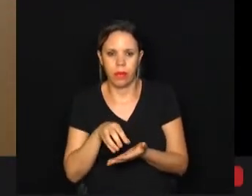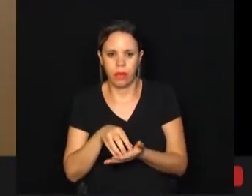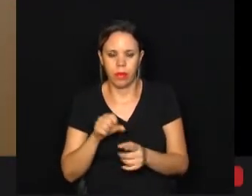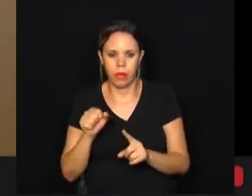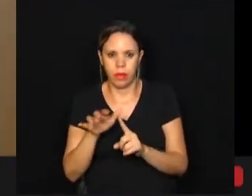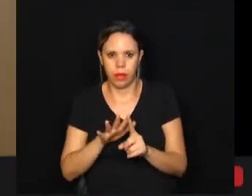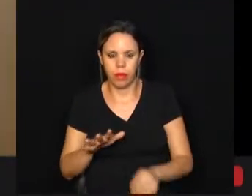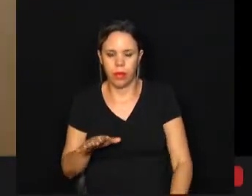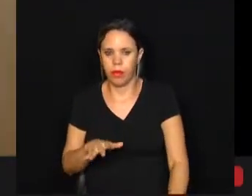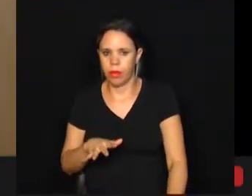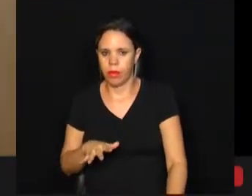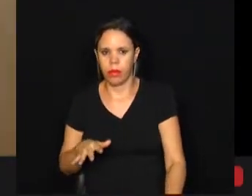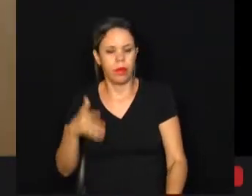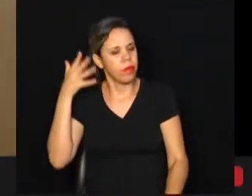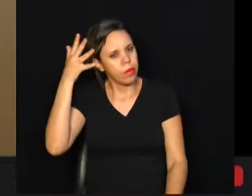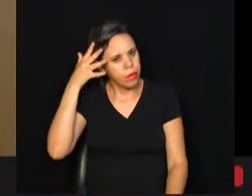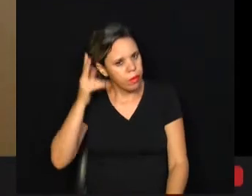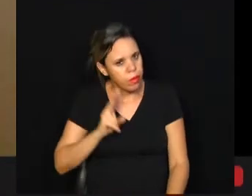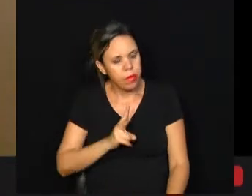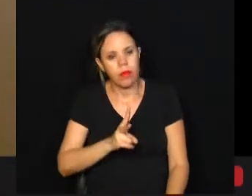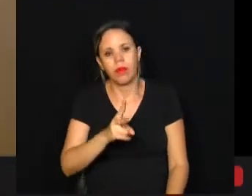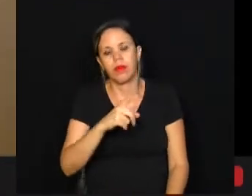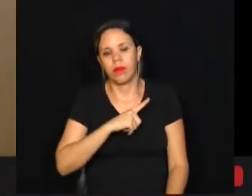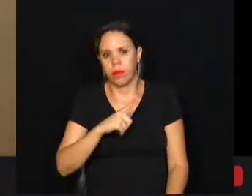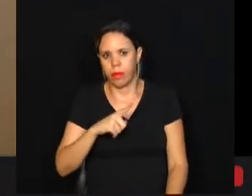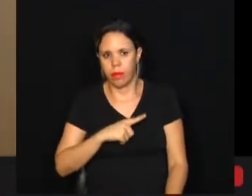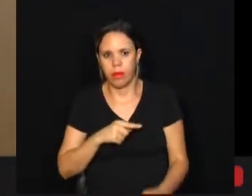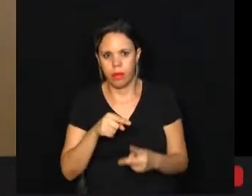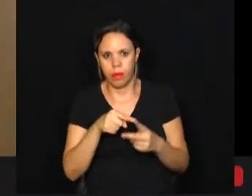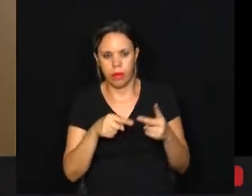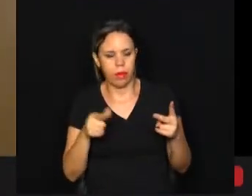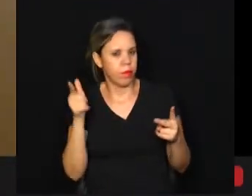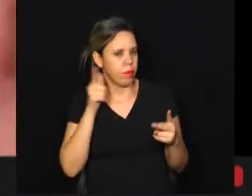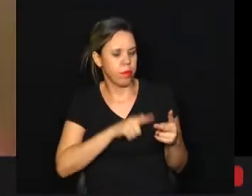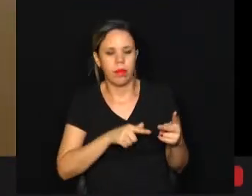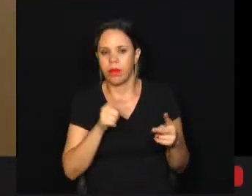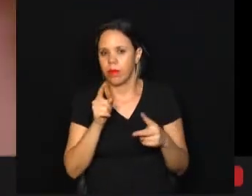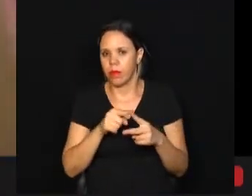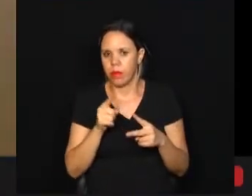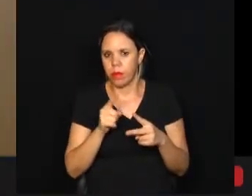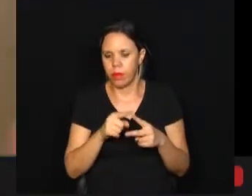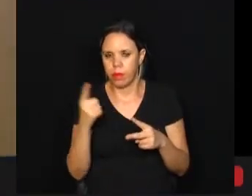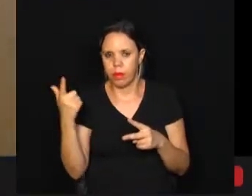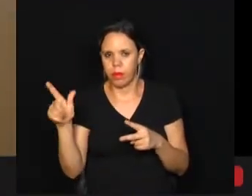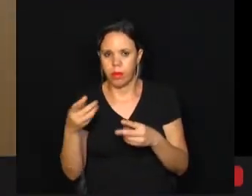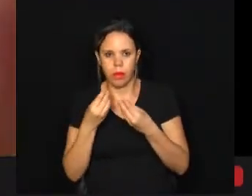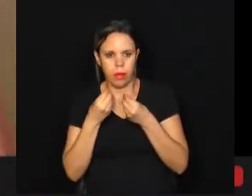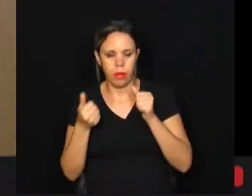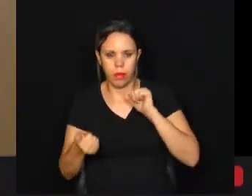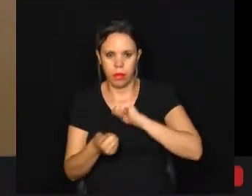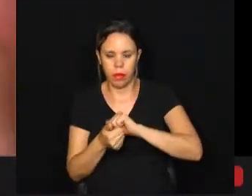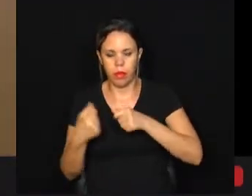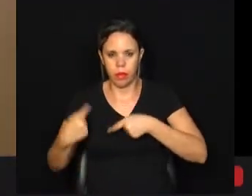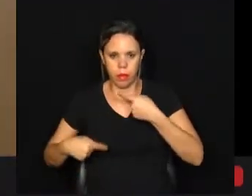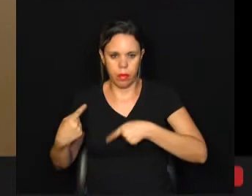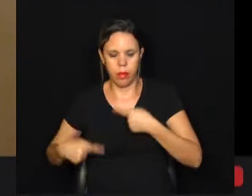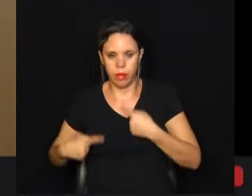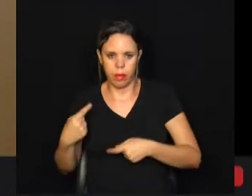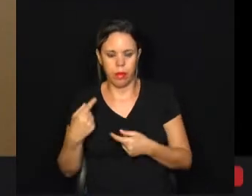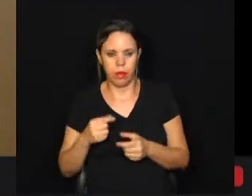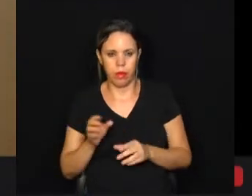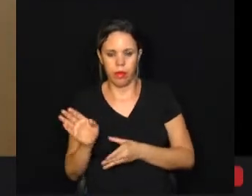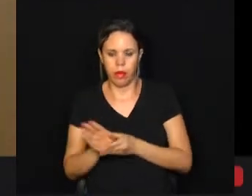foi através do Fórum Permanente que a gente teve duas conquistas. Uma outra qualidade de debates do